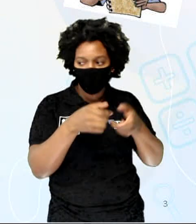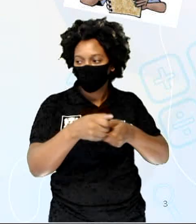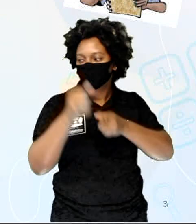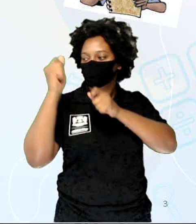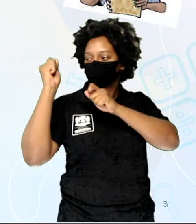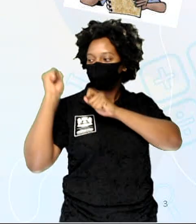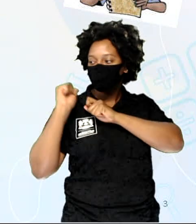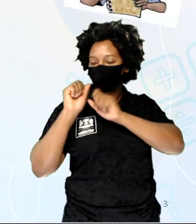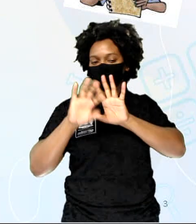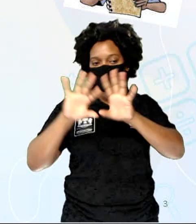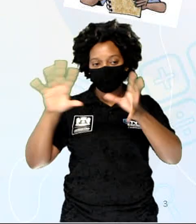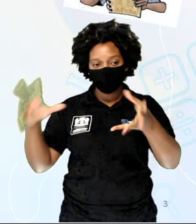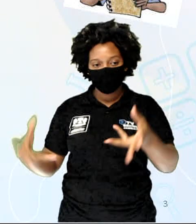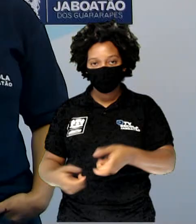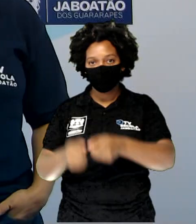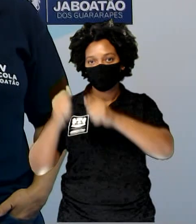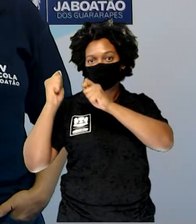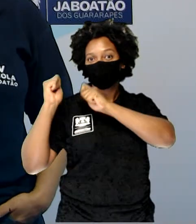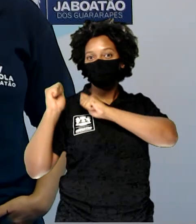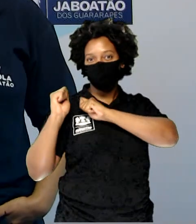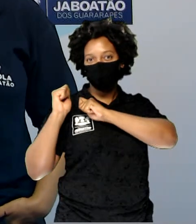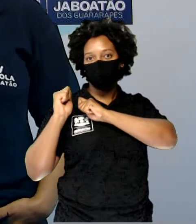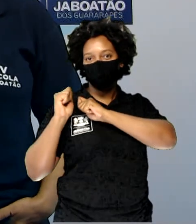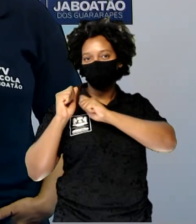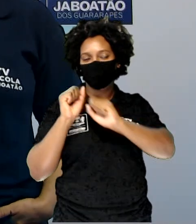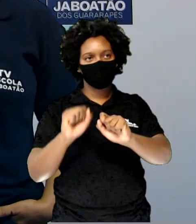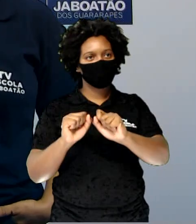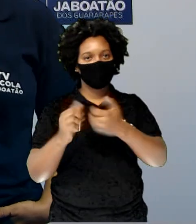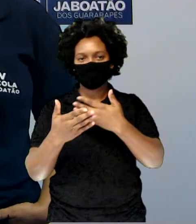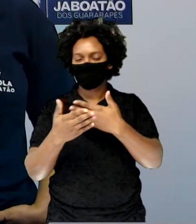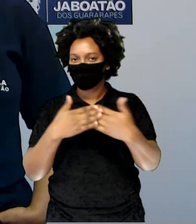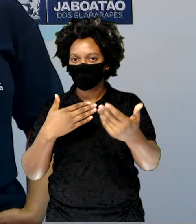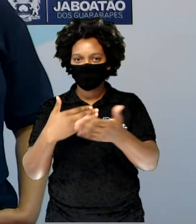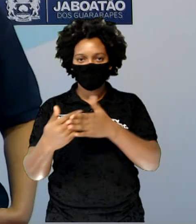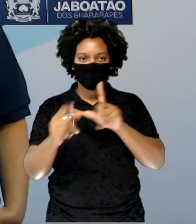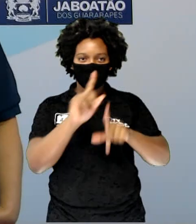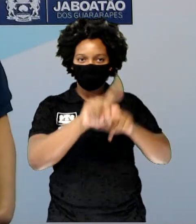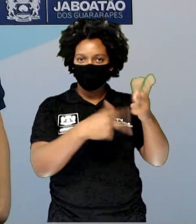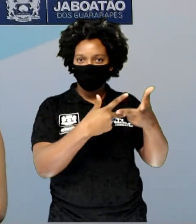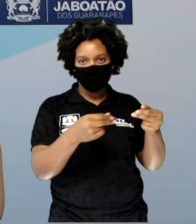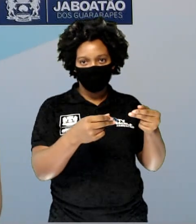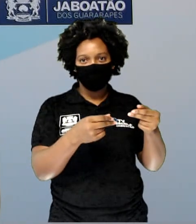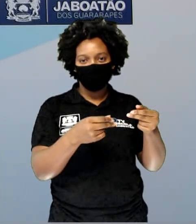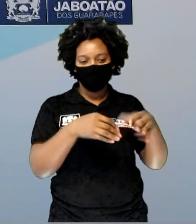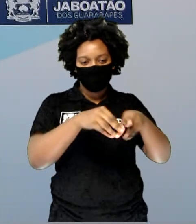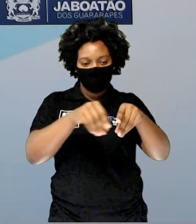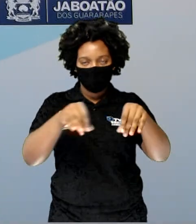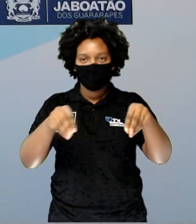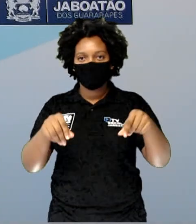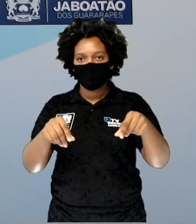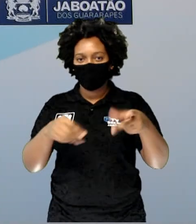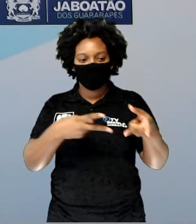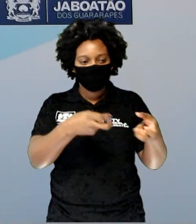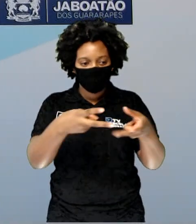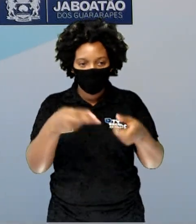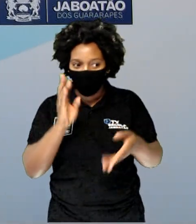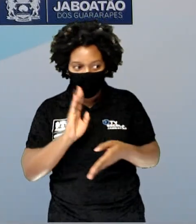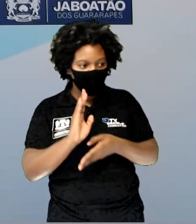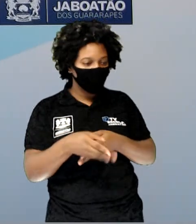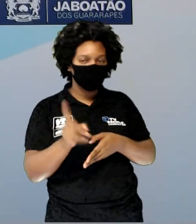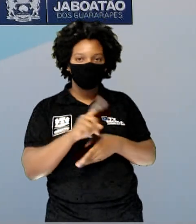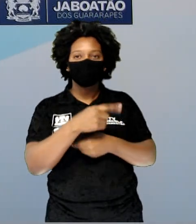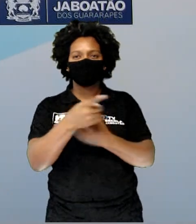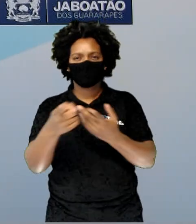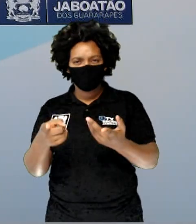não é? Que poderia ser qualquer muamba, e que, na verdade, ela tinha levado areia. Eu não ia perceber logo, não. E